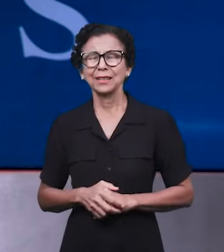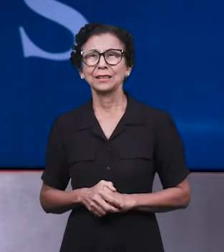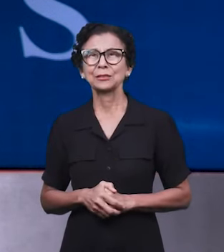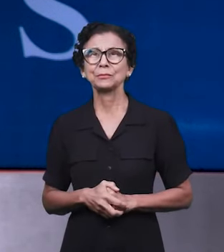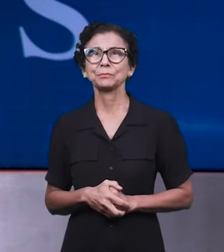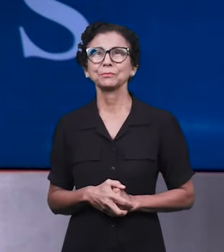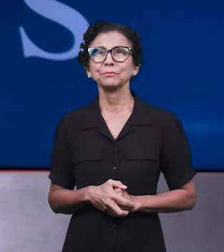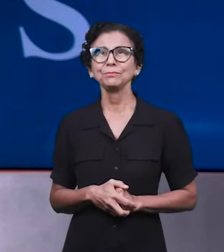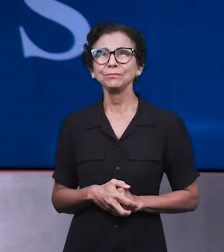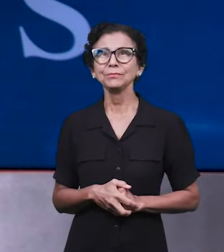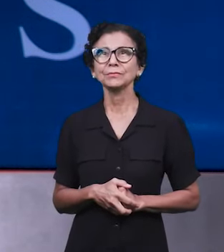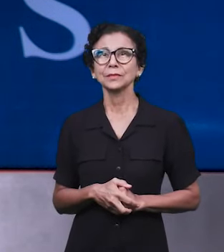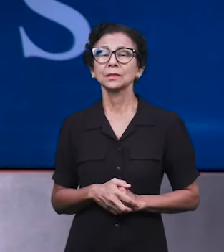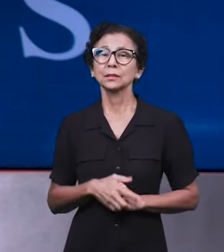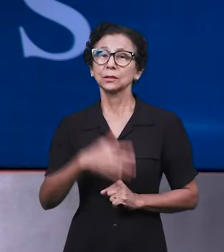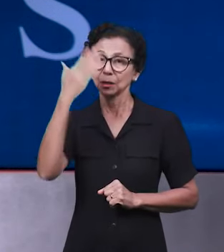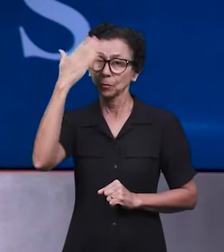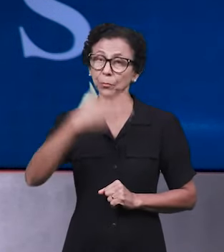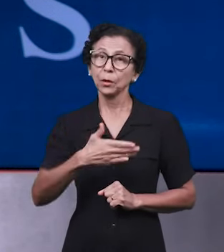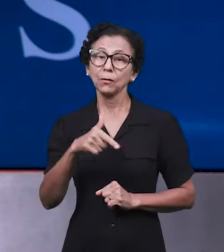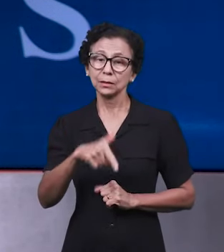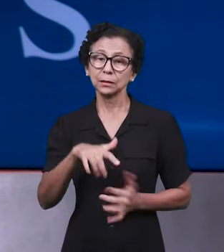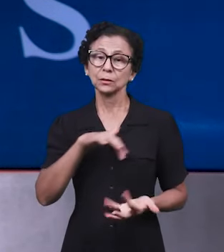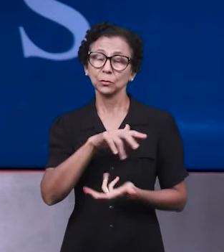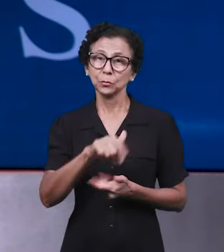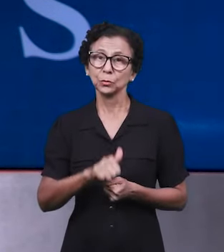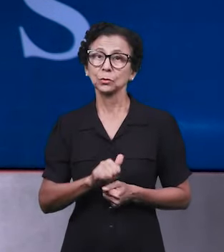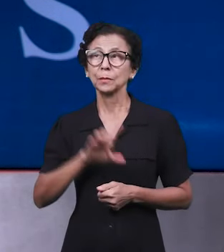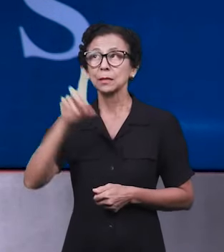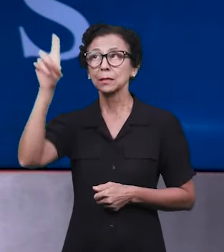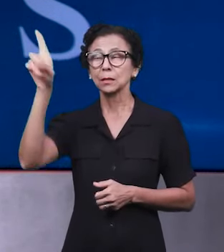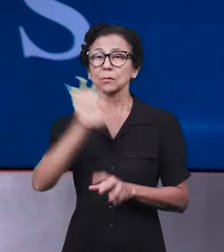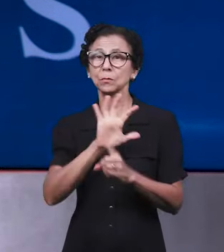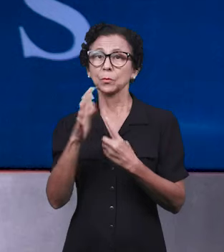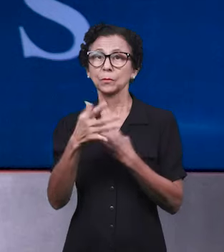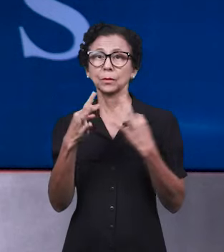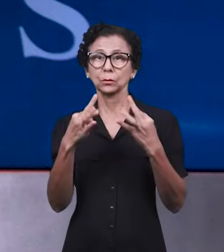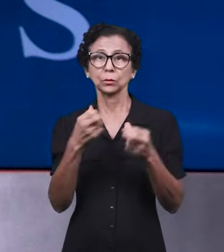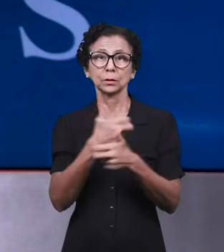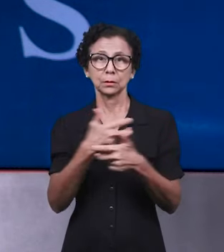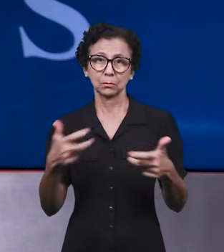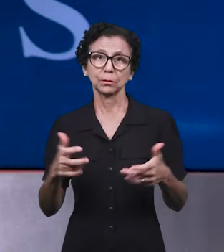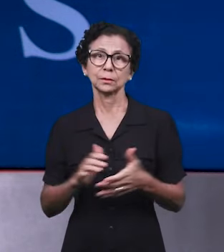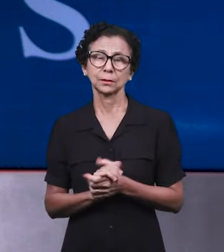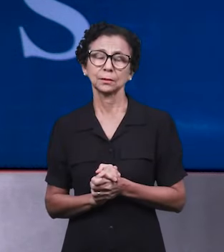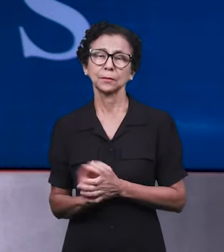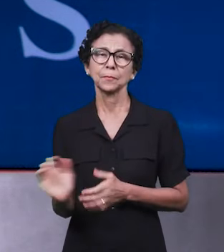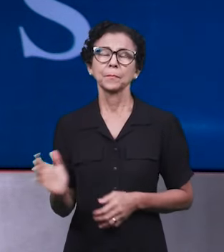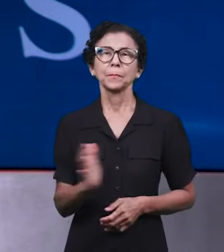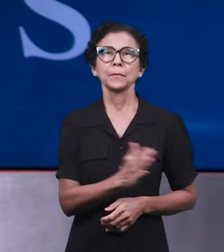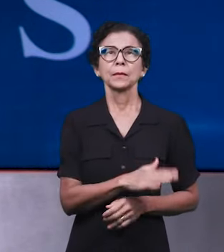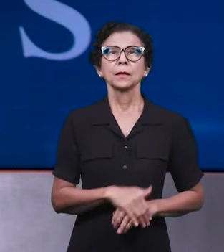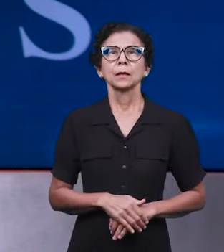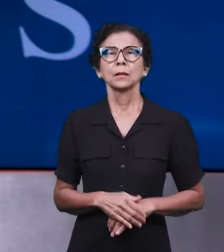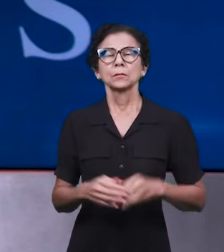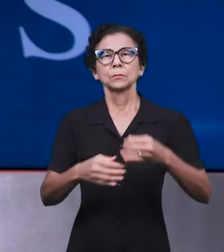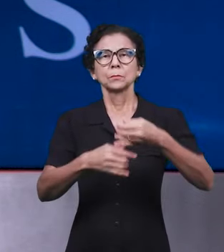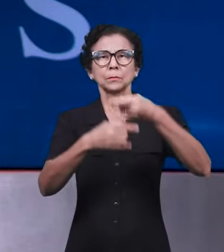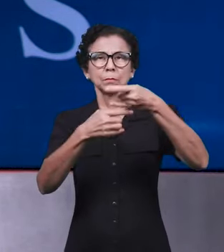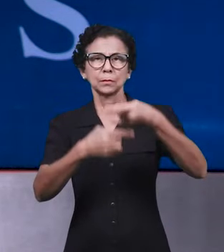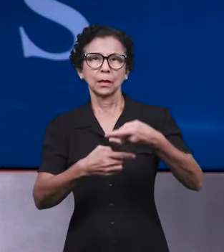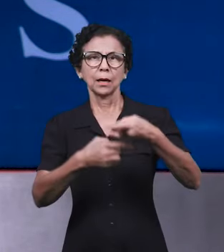último final de semana um seminário para acessibilidade. Olha que maravilha. E pela primeira vez, no Manaim de Domingos Martins, do